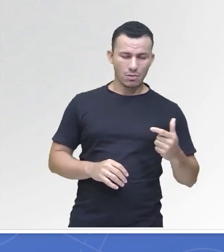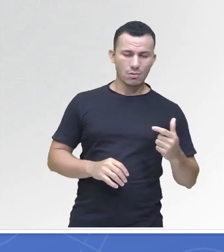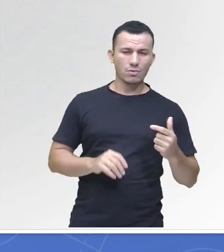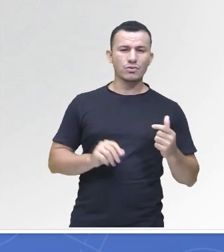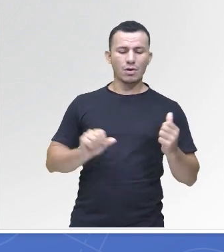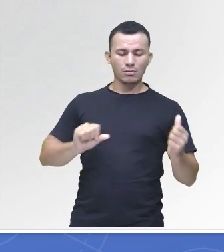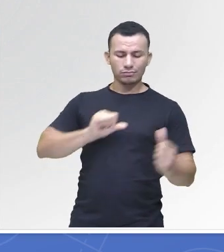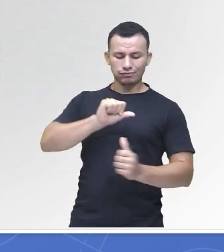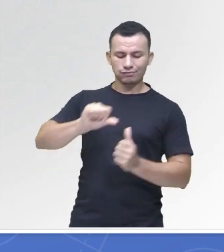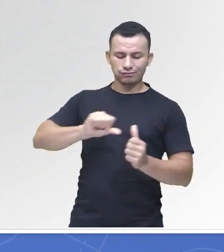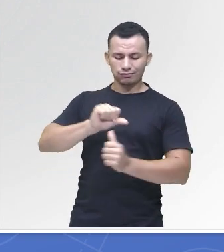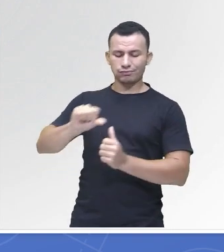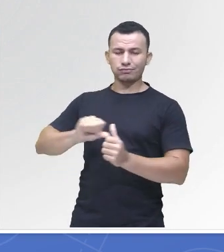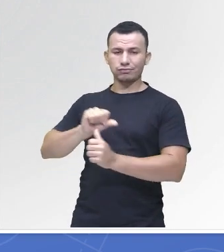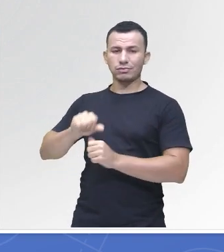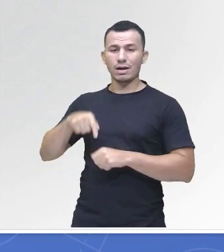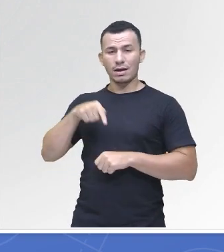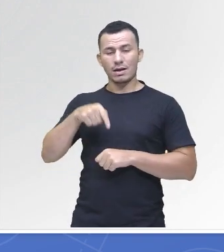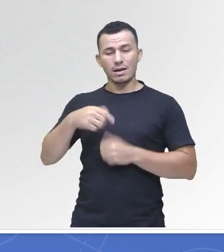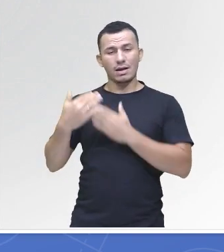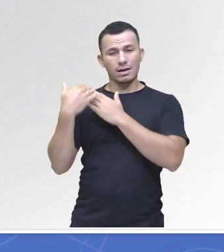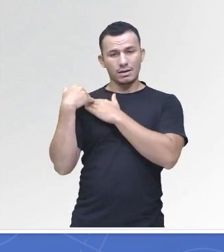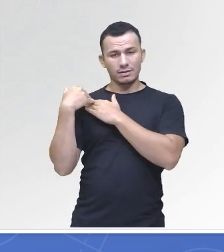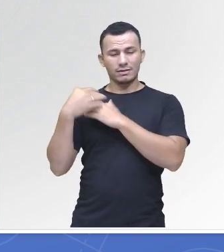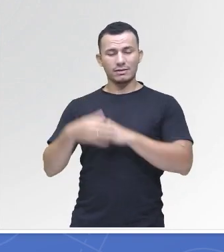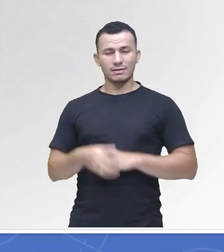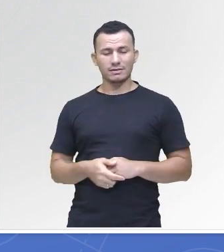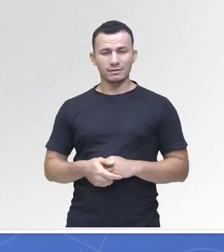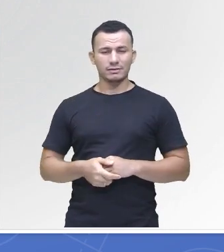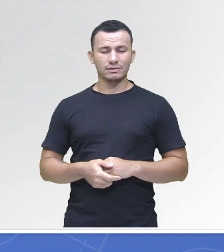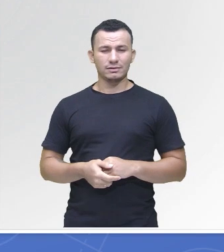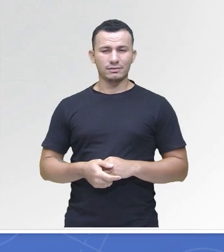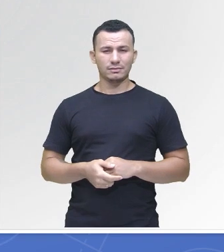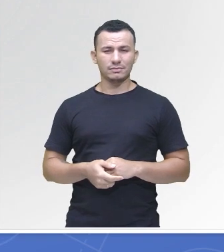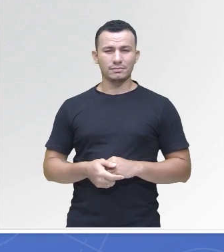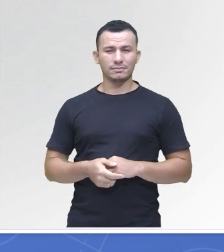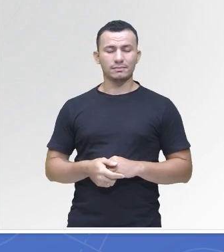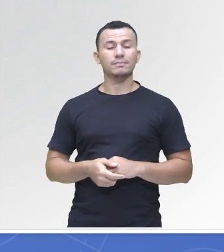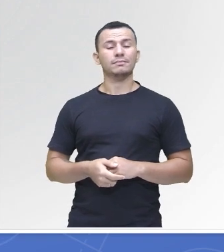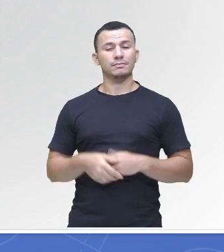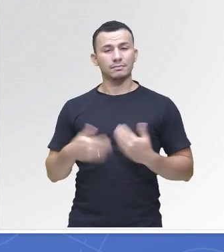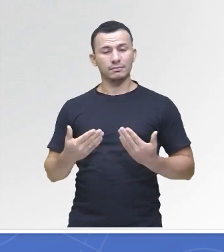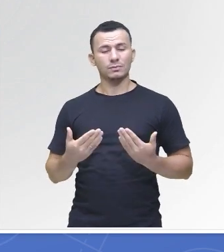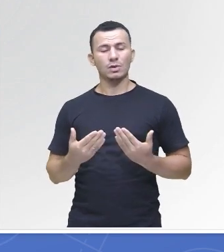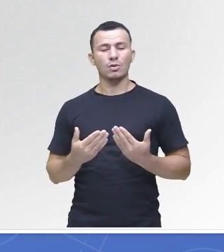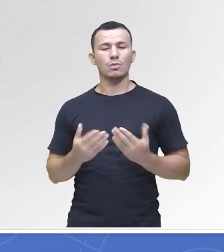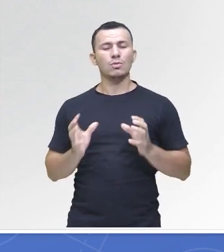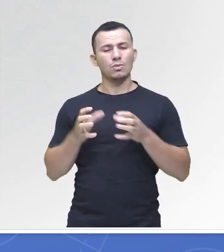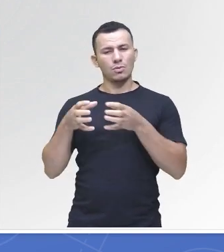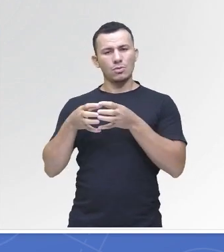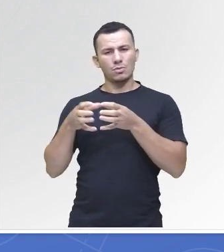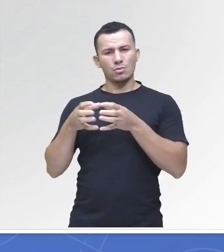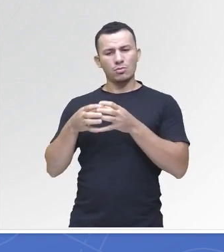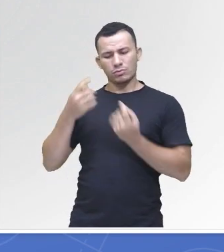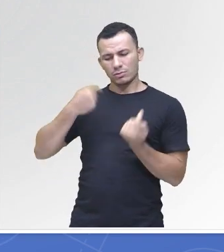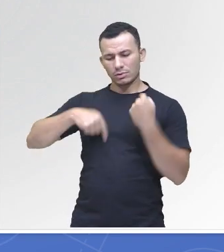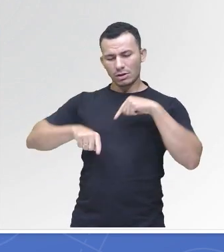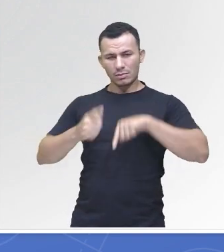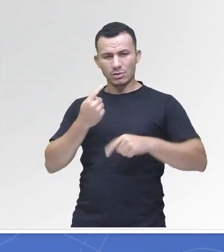estão presentes nos tecidos, entre outros, tá bom? Então, vasos que fazem parte do sistema